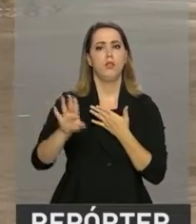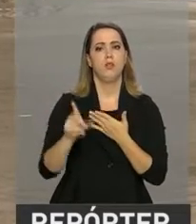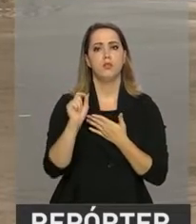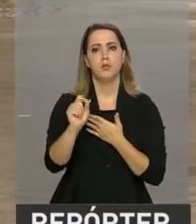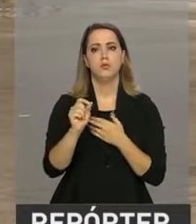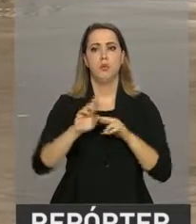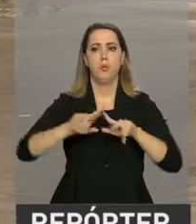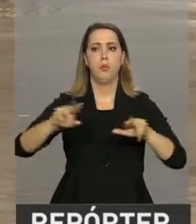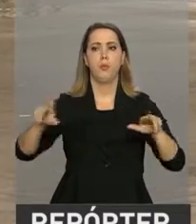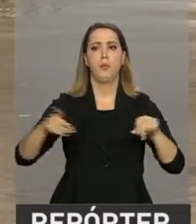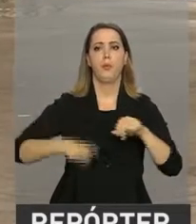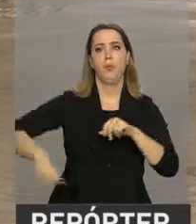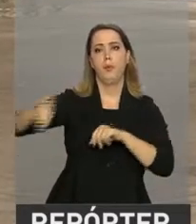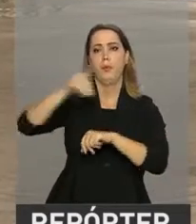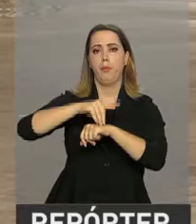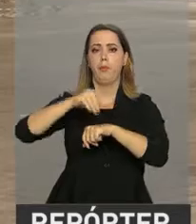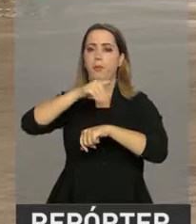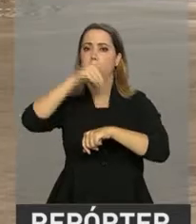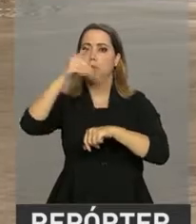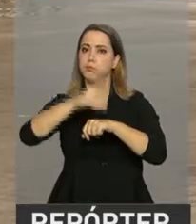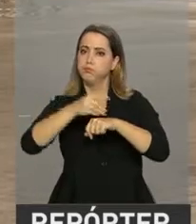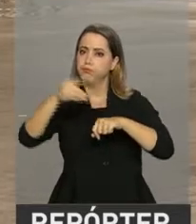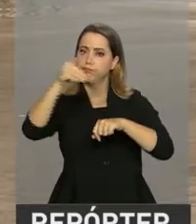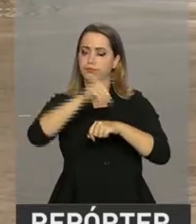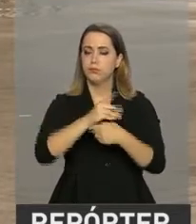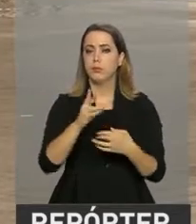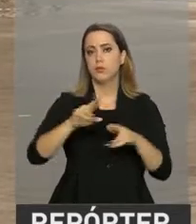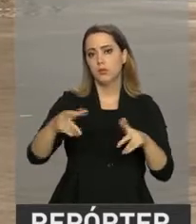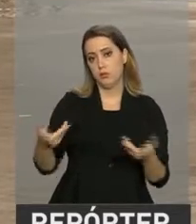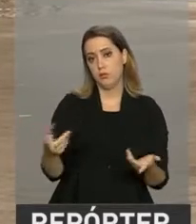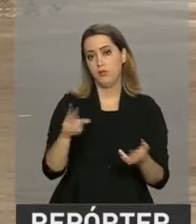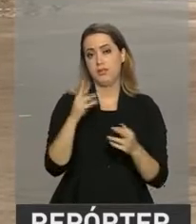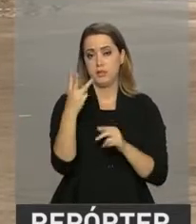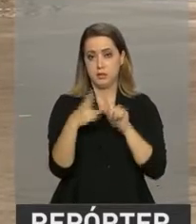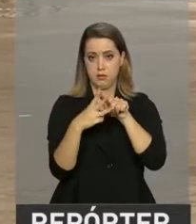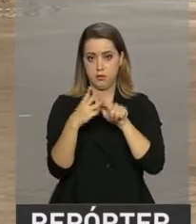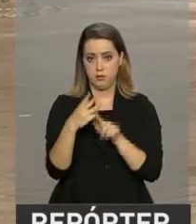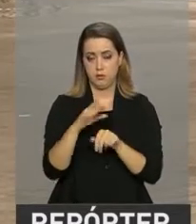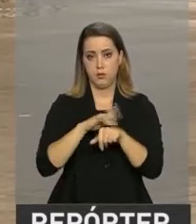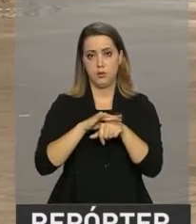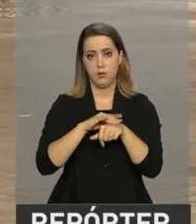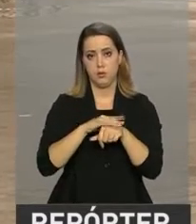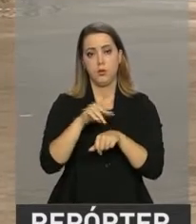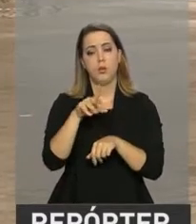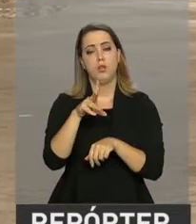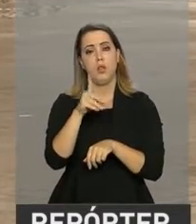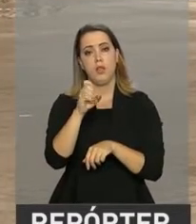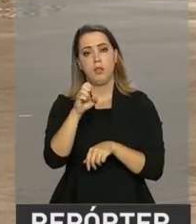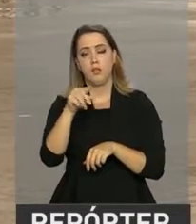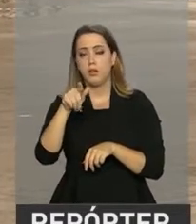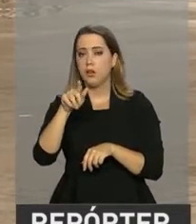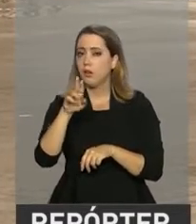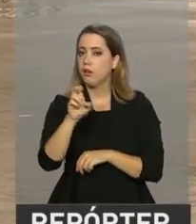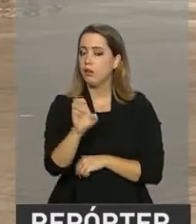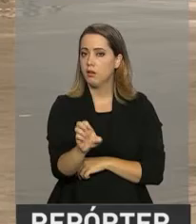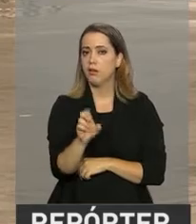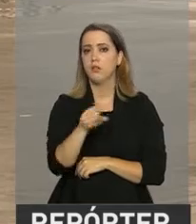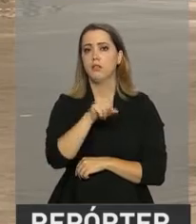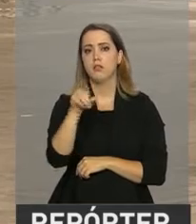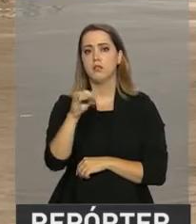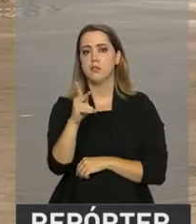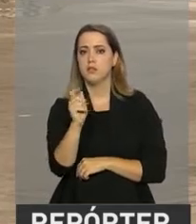do aedes aegypti que causa estas três doenças a dengue a febre chikungunya eo zica vírus